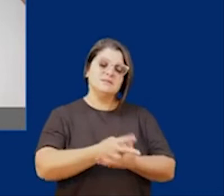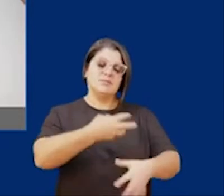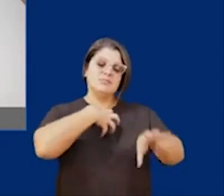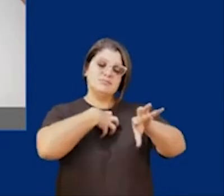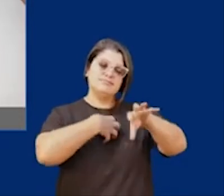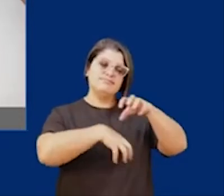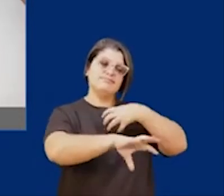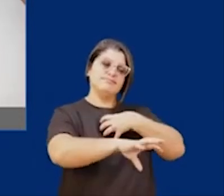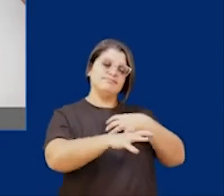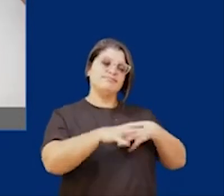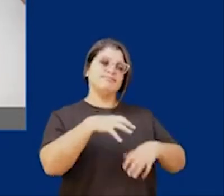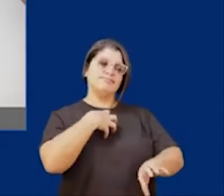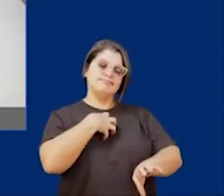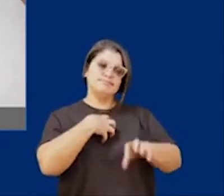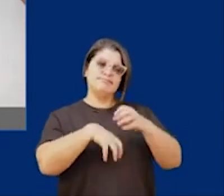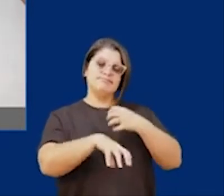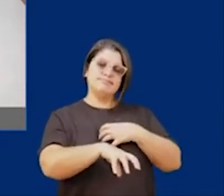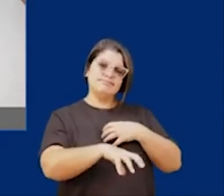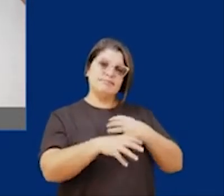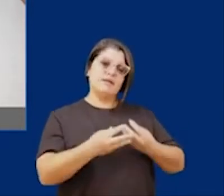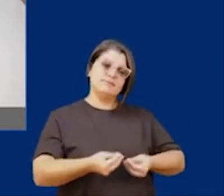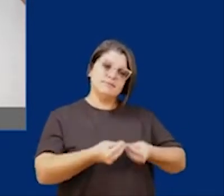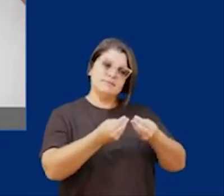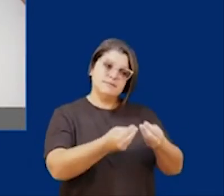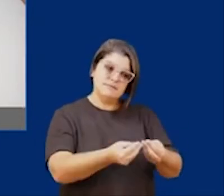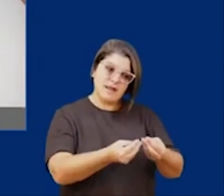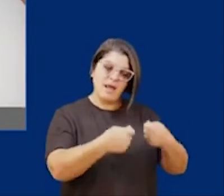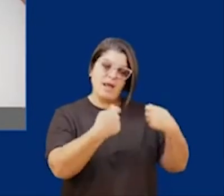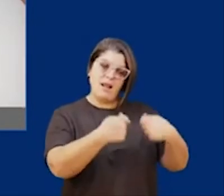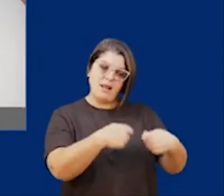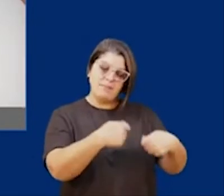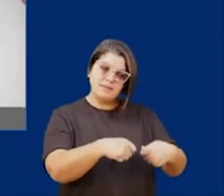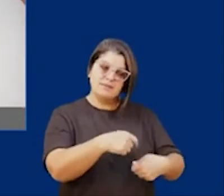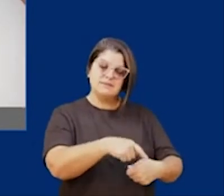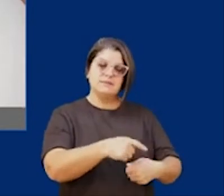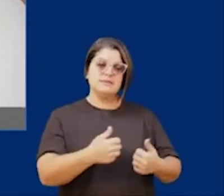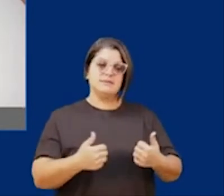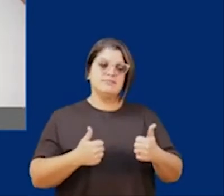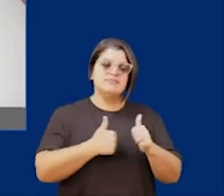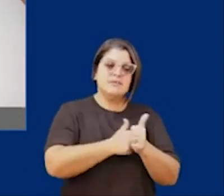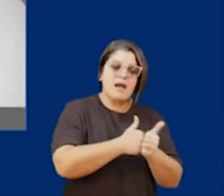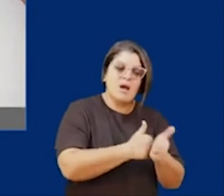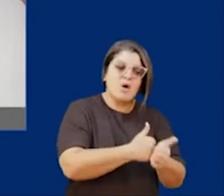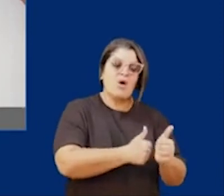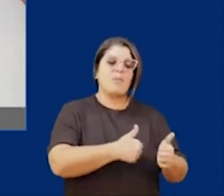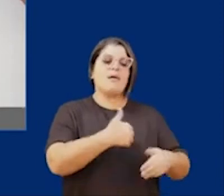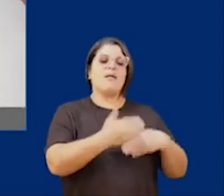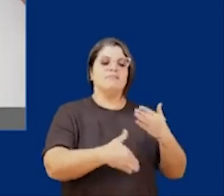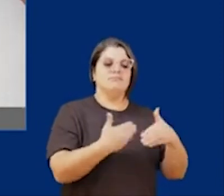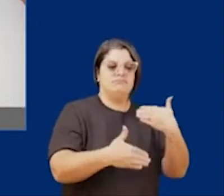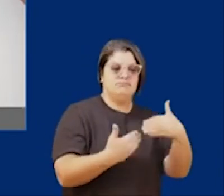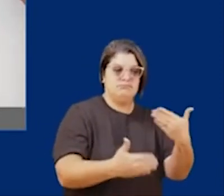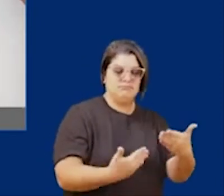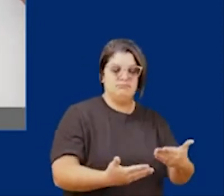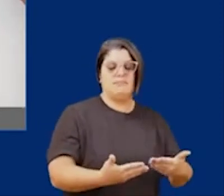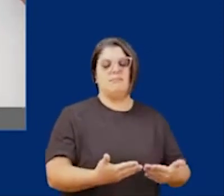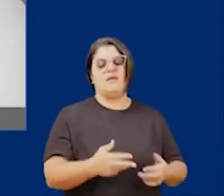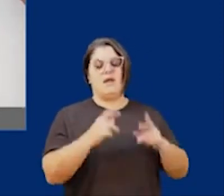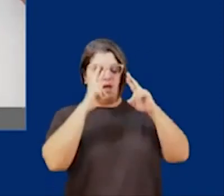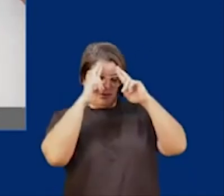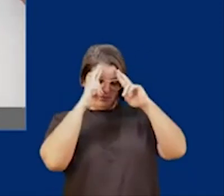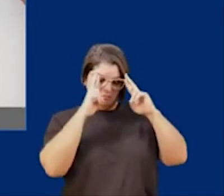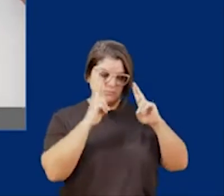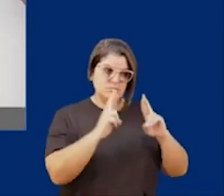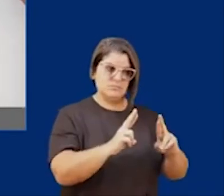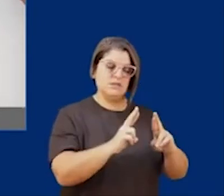e que entregue para essa mulher apenas as necessidades dela, e que a gente acompanhe os processos com muito respeito,